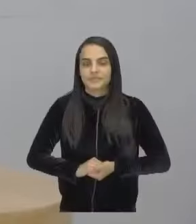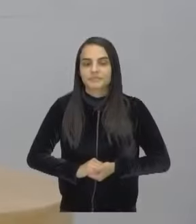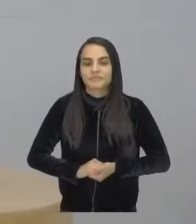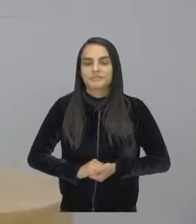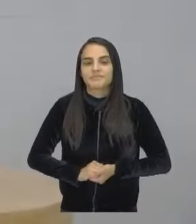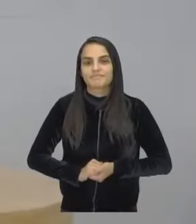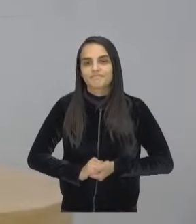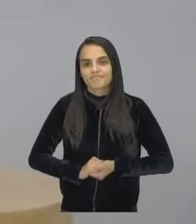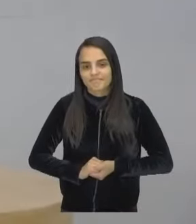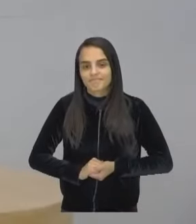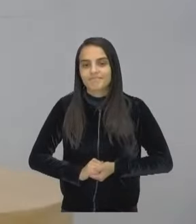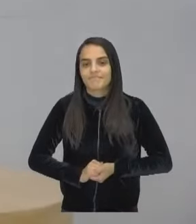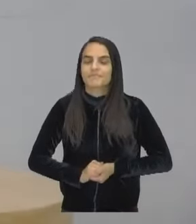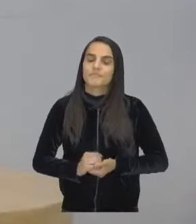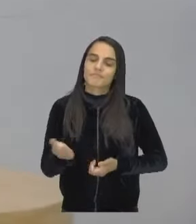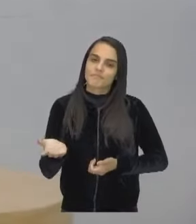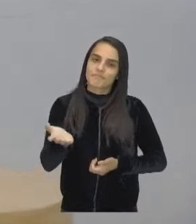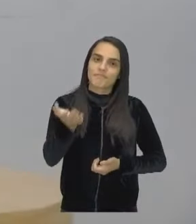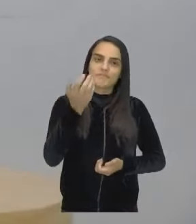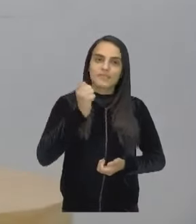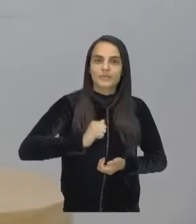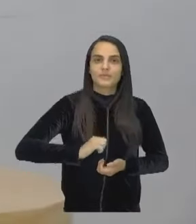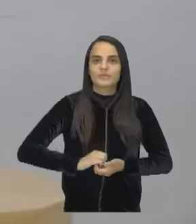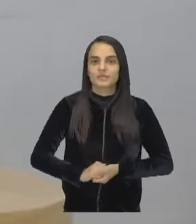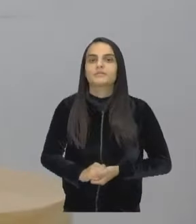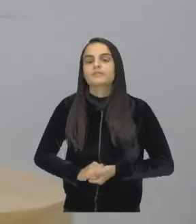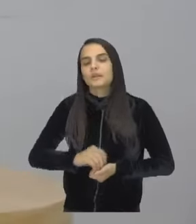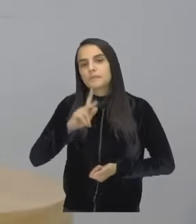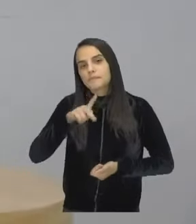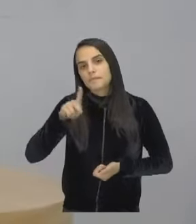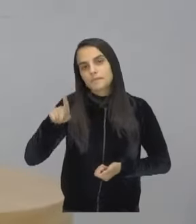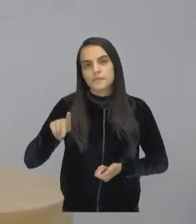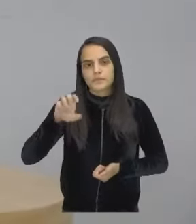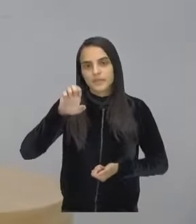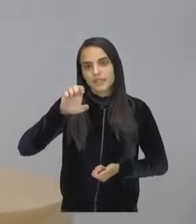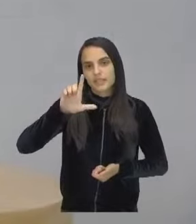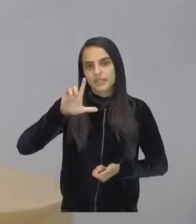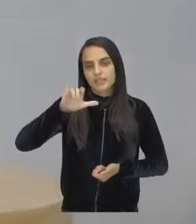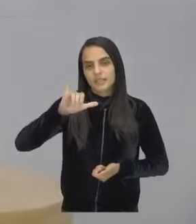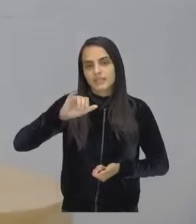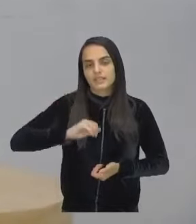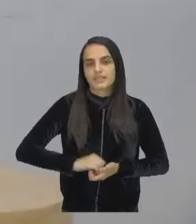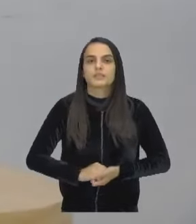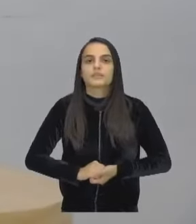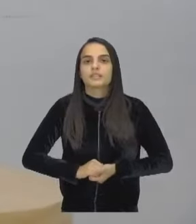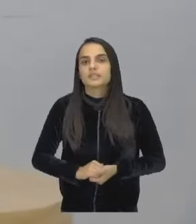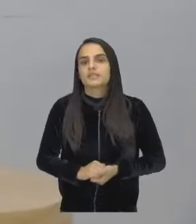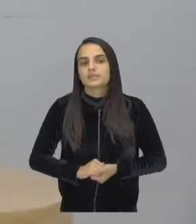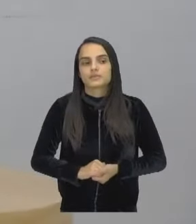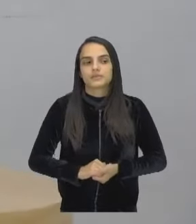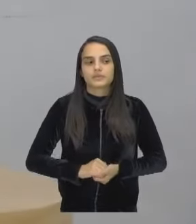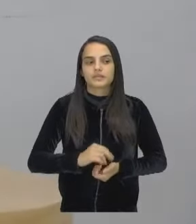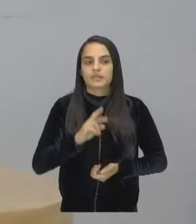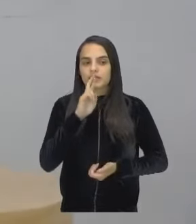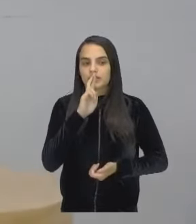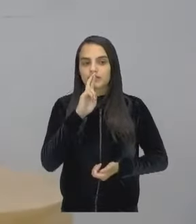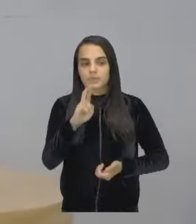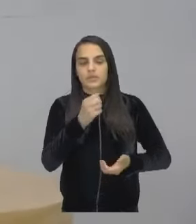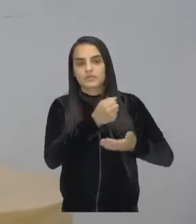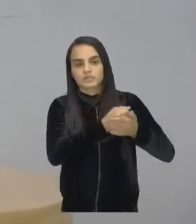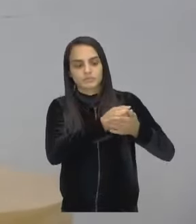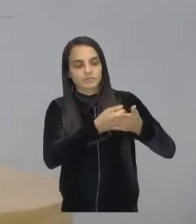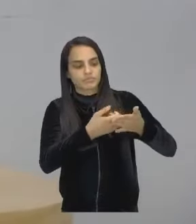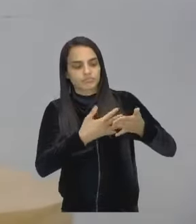Let's check. Então, let's vamos check. Lá. Pro Elizabeth, replicando a resposta do aluno Henrique, number one,